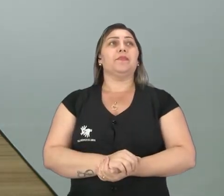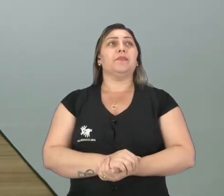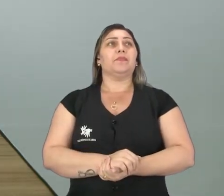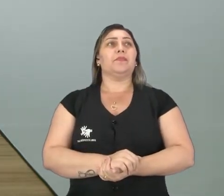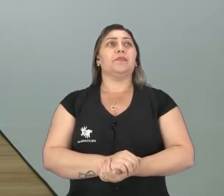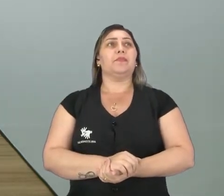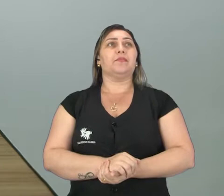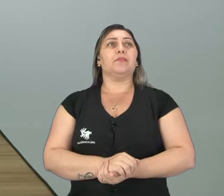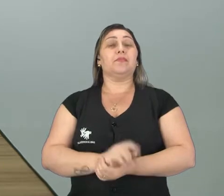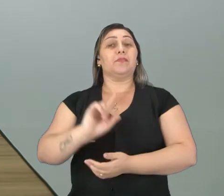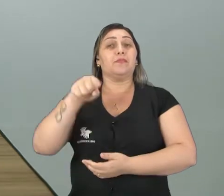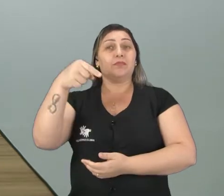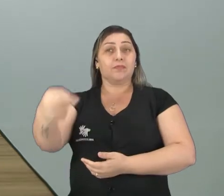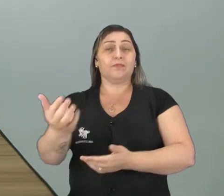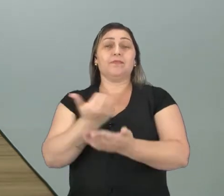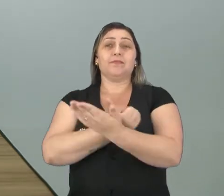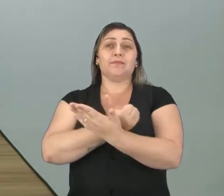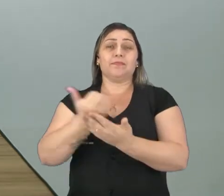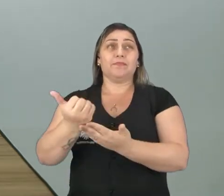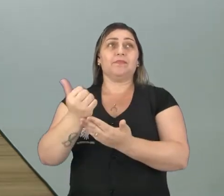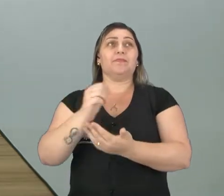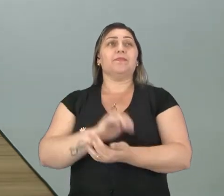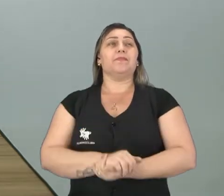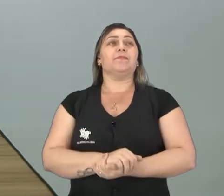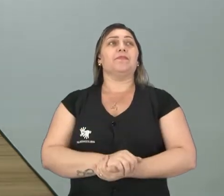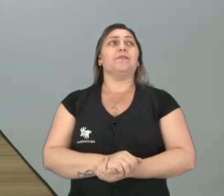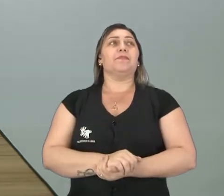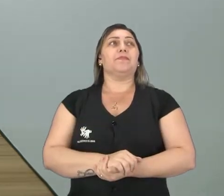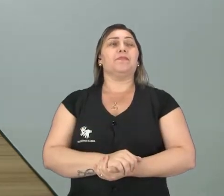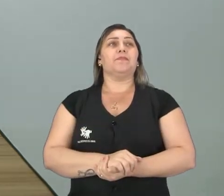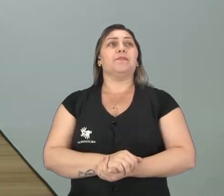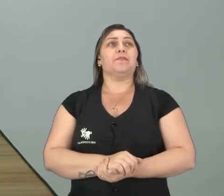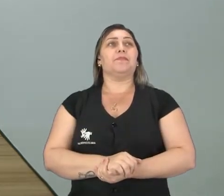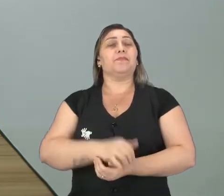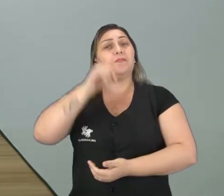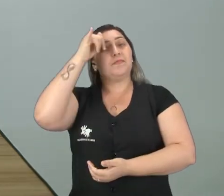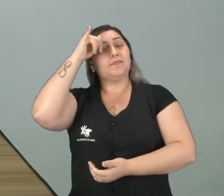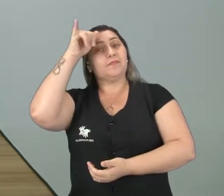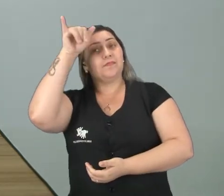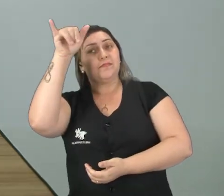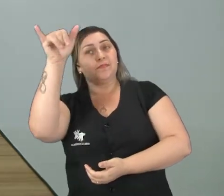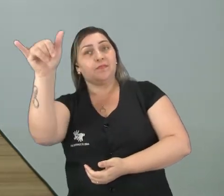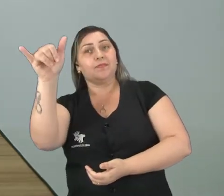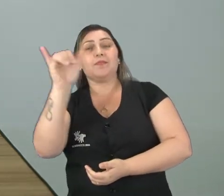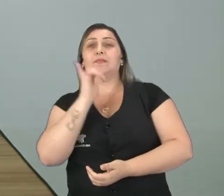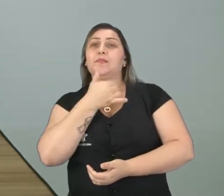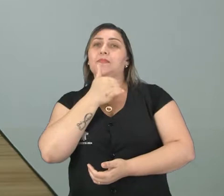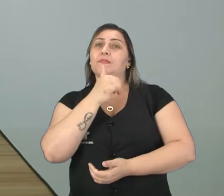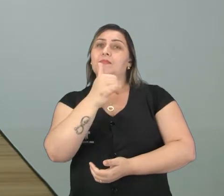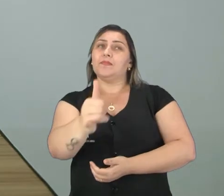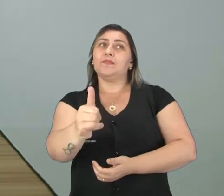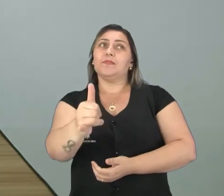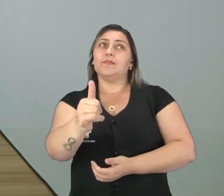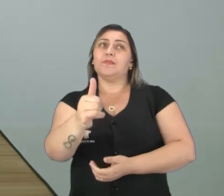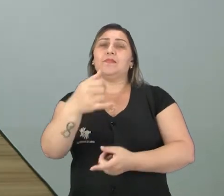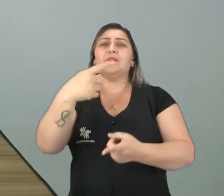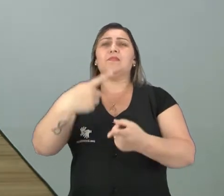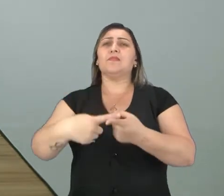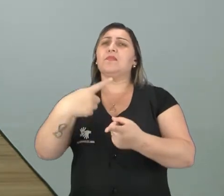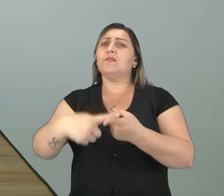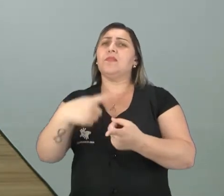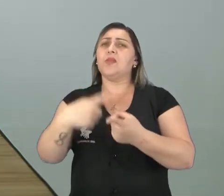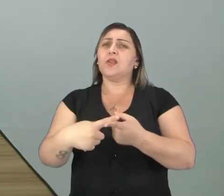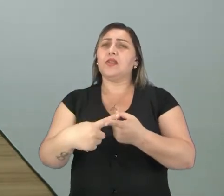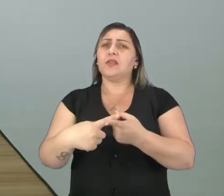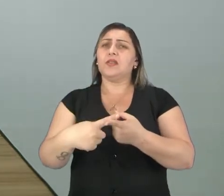pouquinho de espaço para colocar a próxima ação, que seria o quê? Evitar gastar energia. Por que será